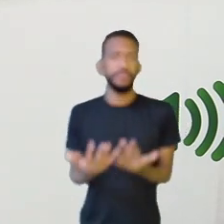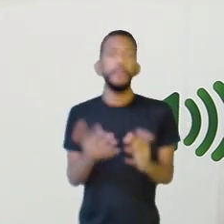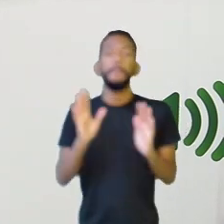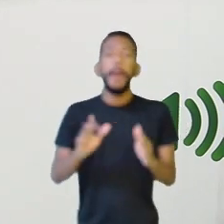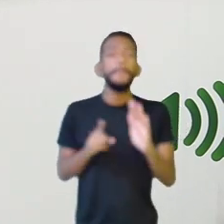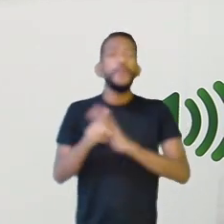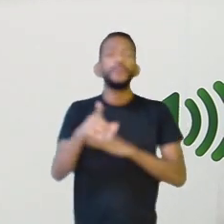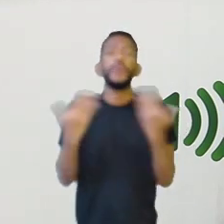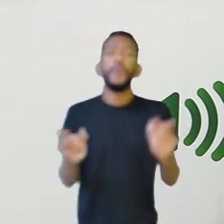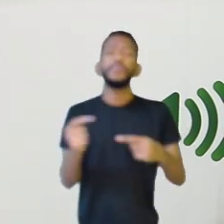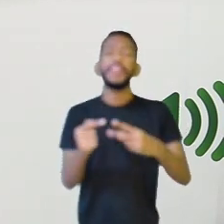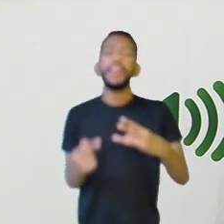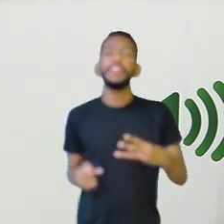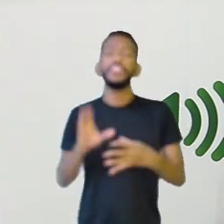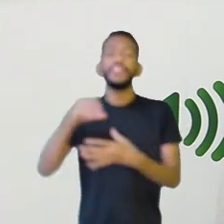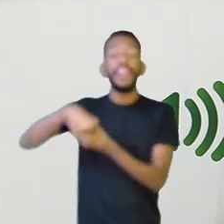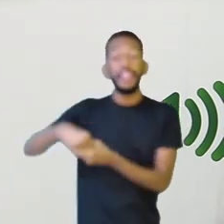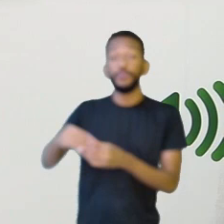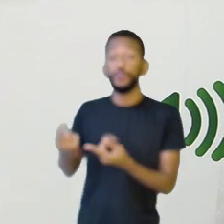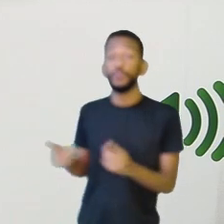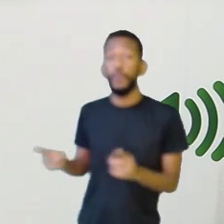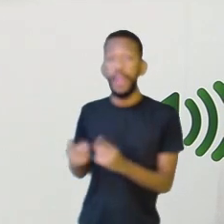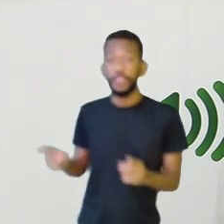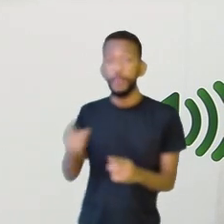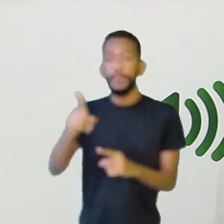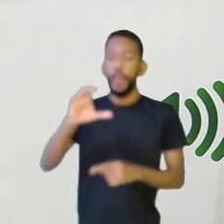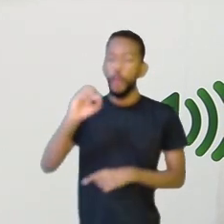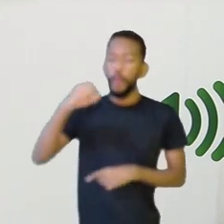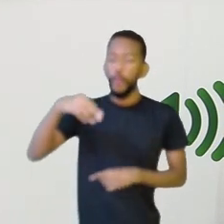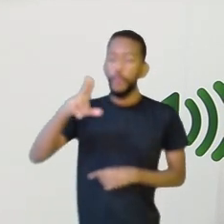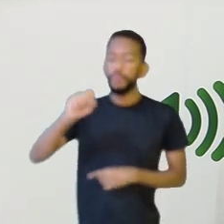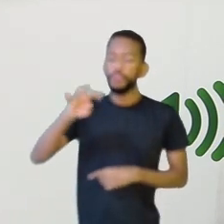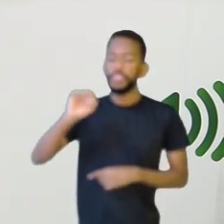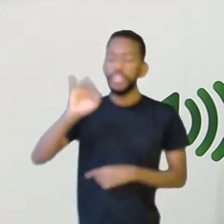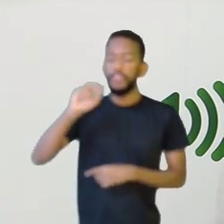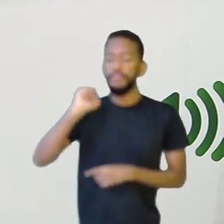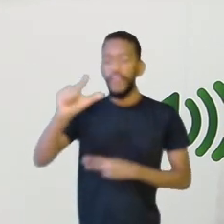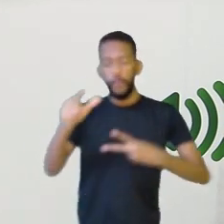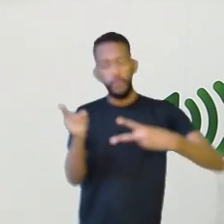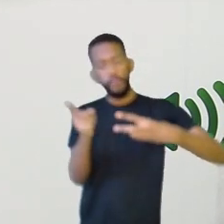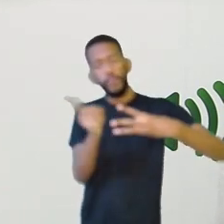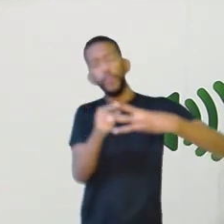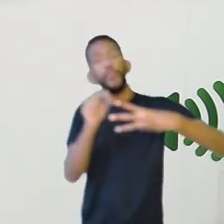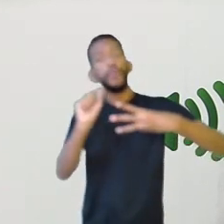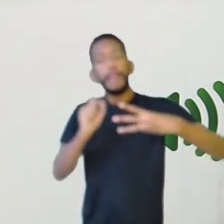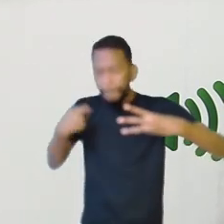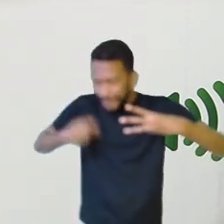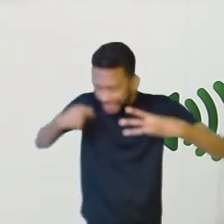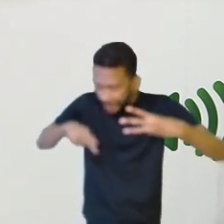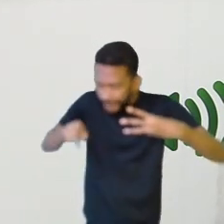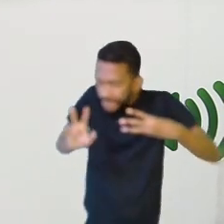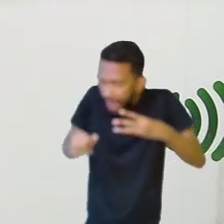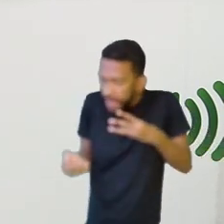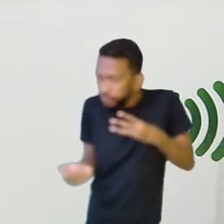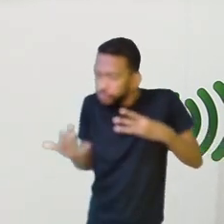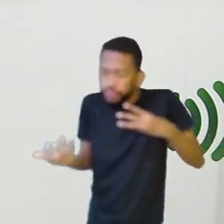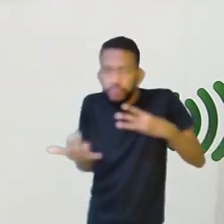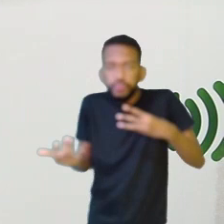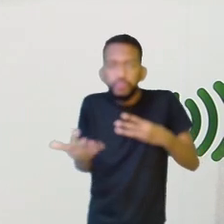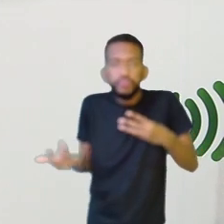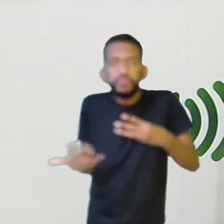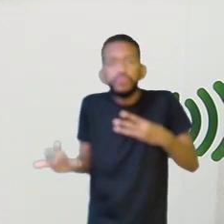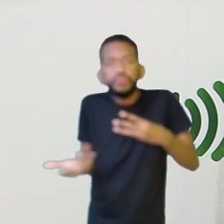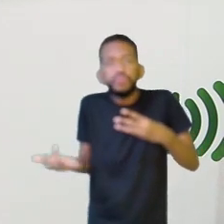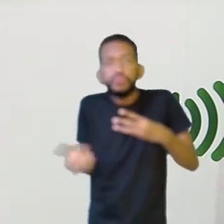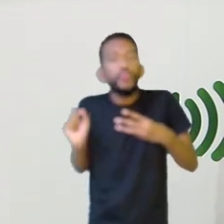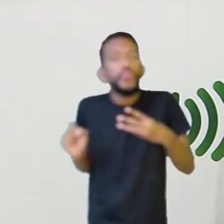são os três elementos? Primeiro eu preciso do combustível. O que é que vai entrar em combustão? O que é que vai estar o tempo inteiro